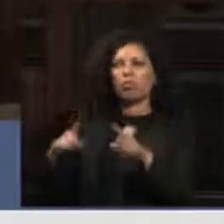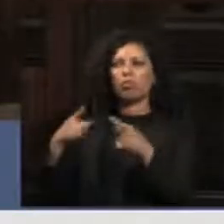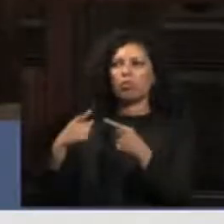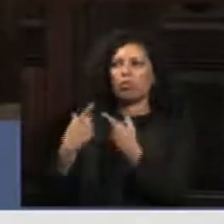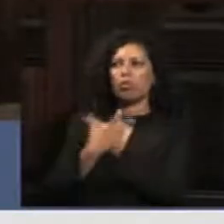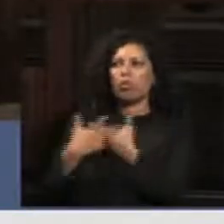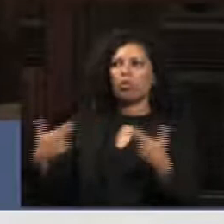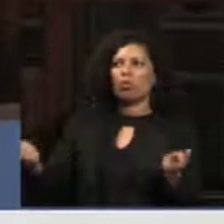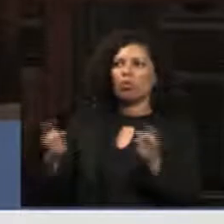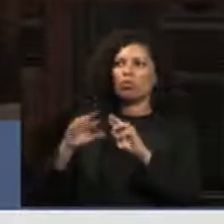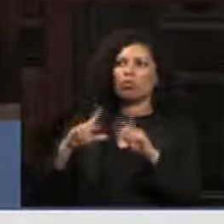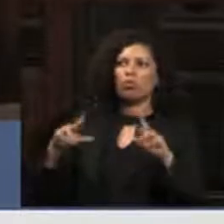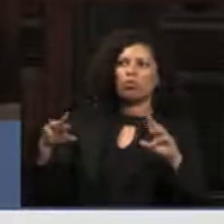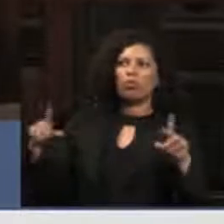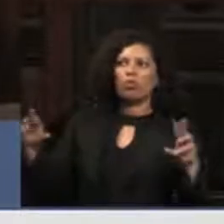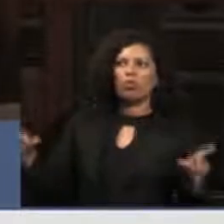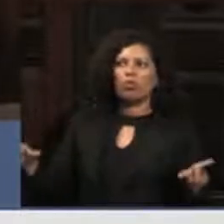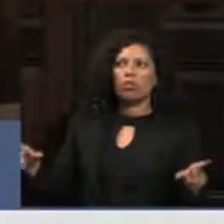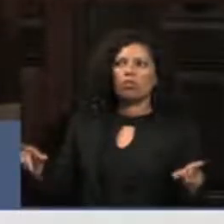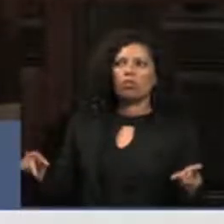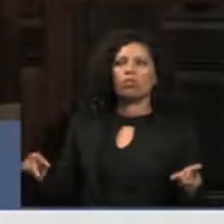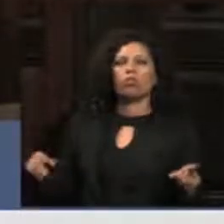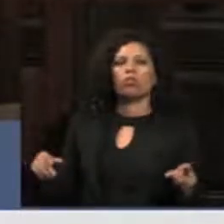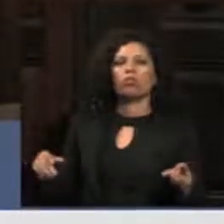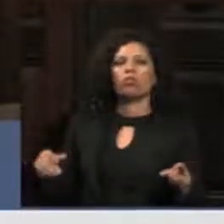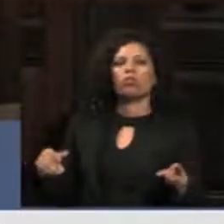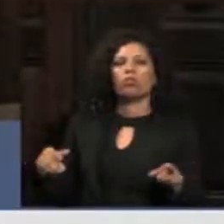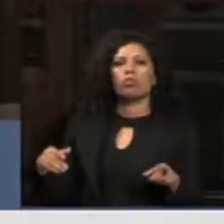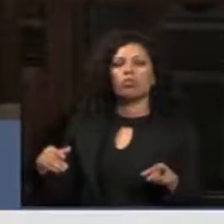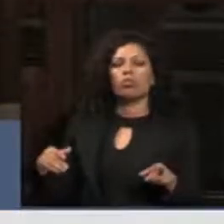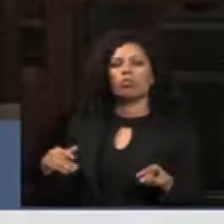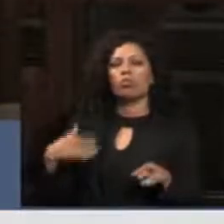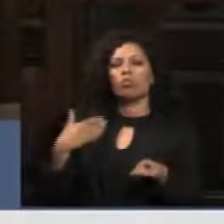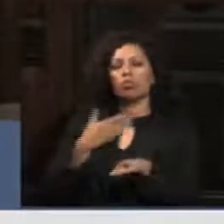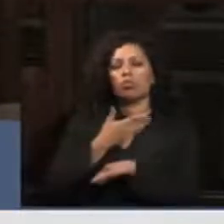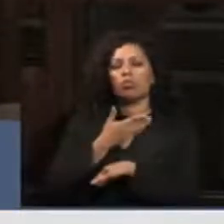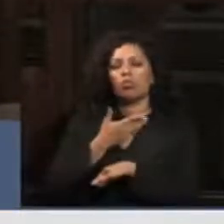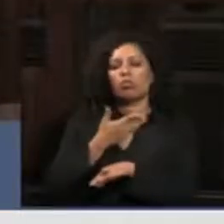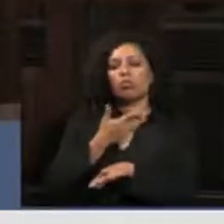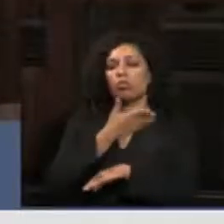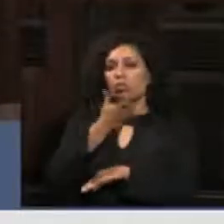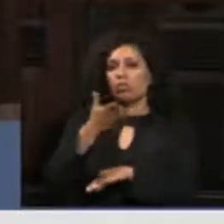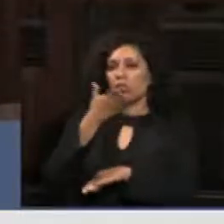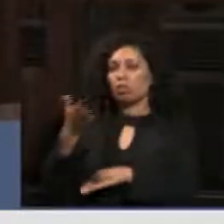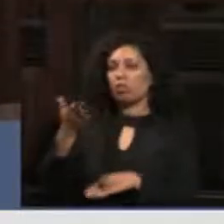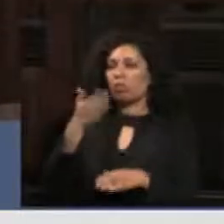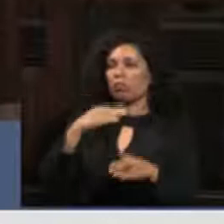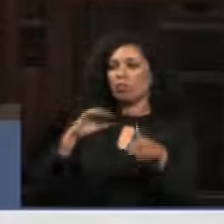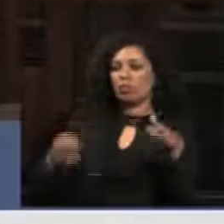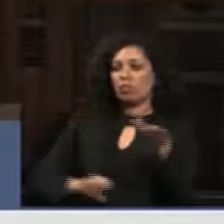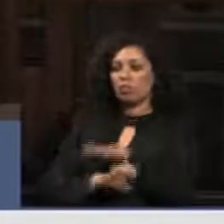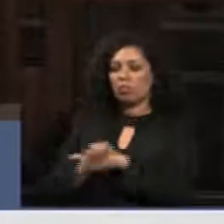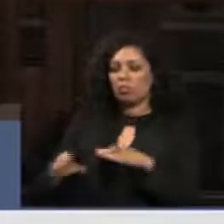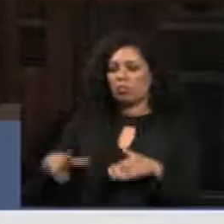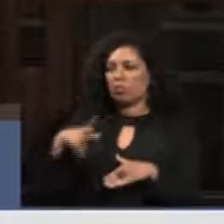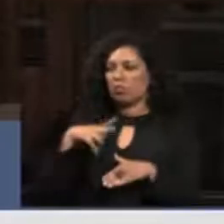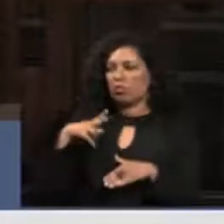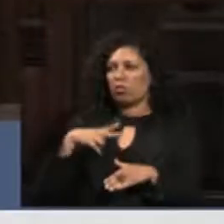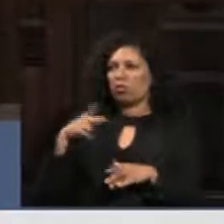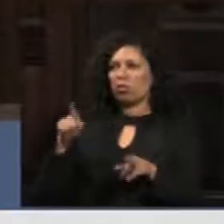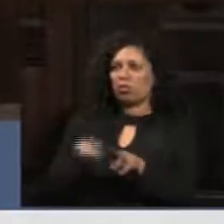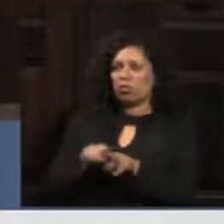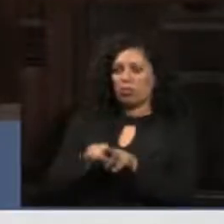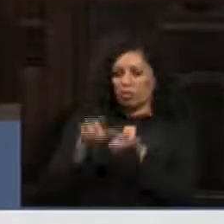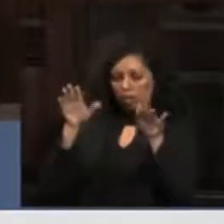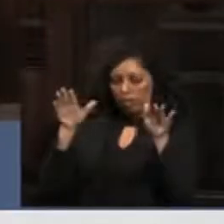diferentes esquemas que desviavam recursos públicos para interesses privados e que curvavam